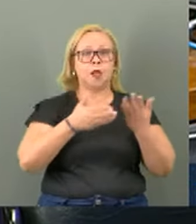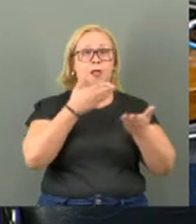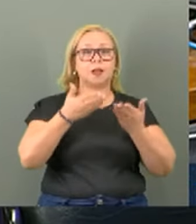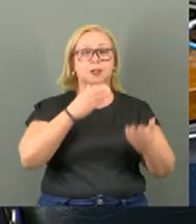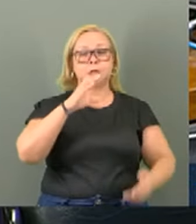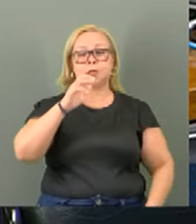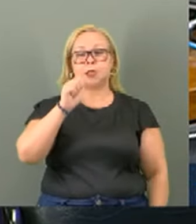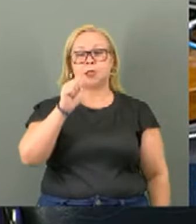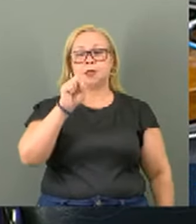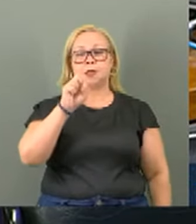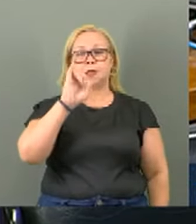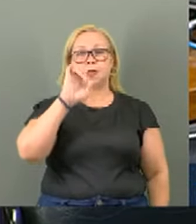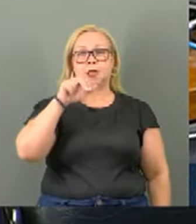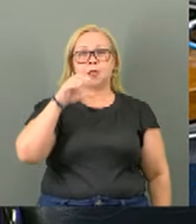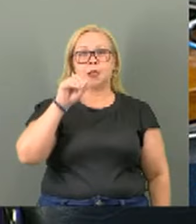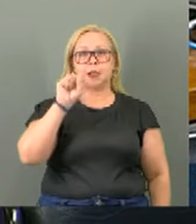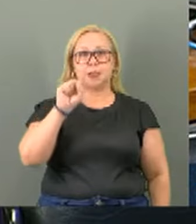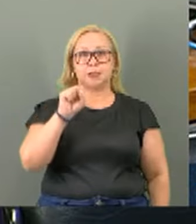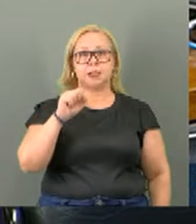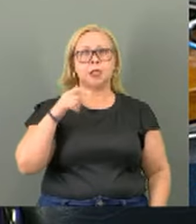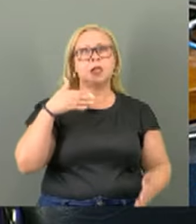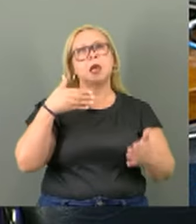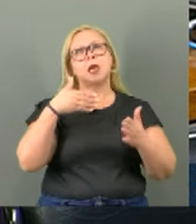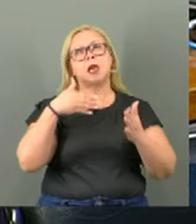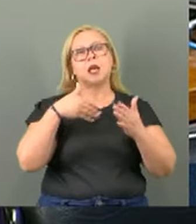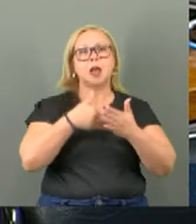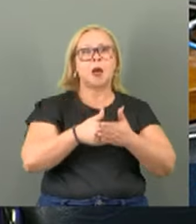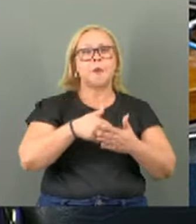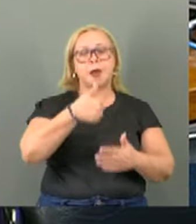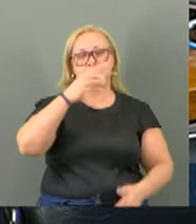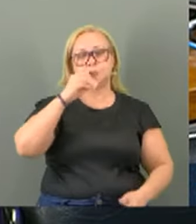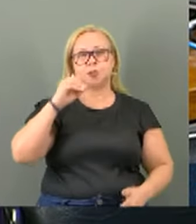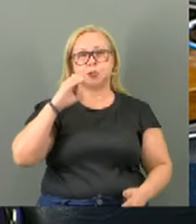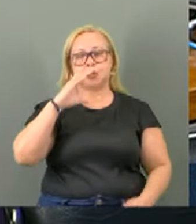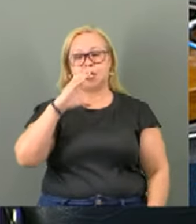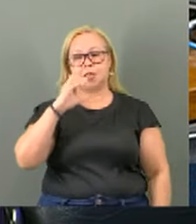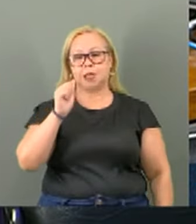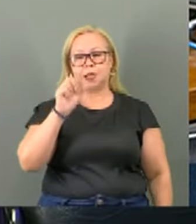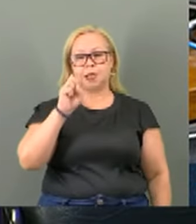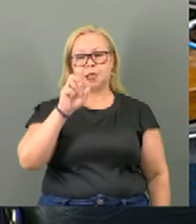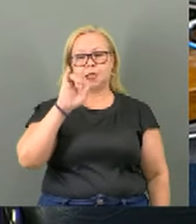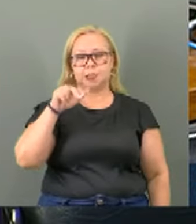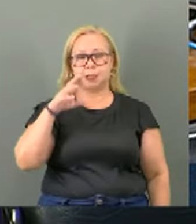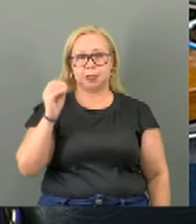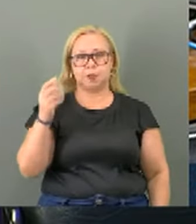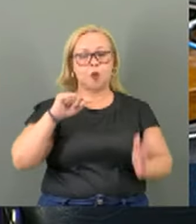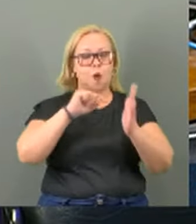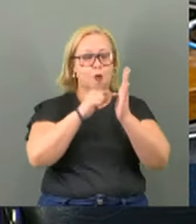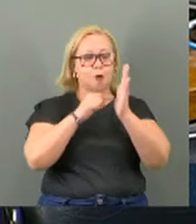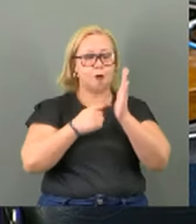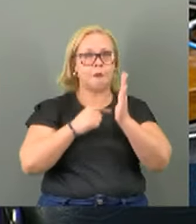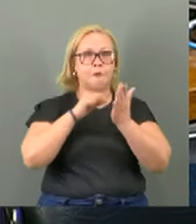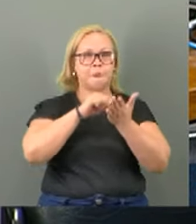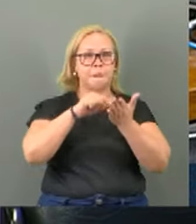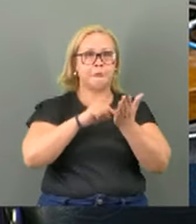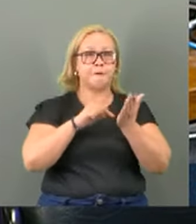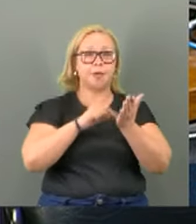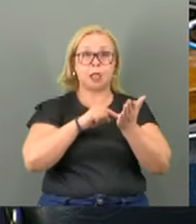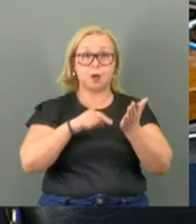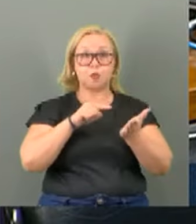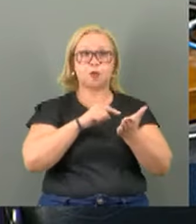cassinos, que são aí perto de 100 cassinos que podem ser liberados, bingos, mais de